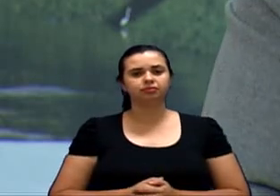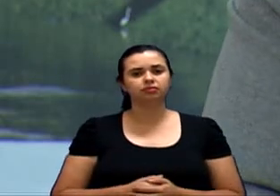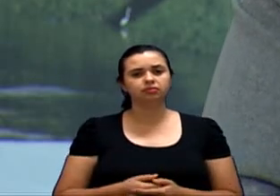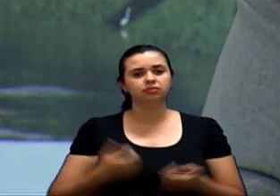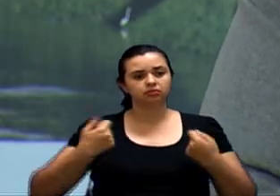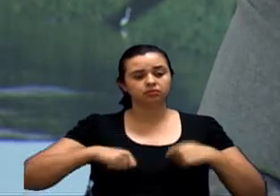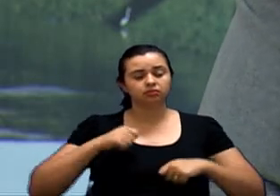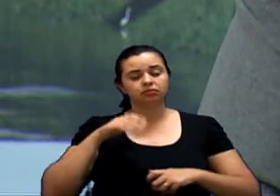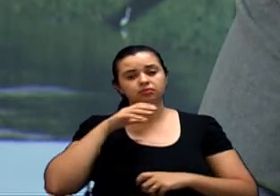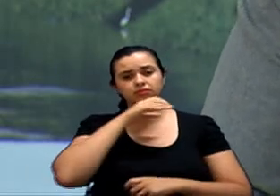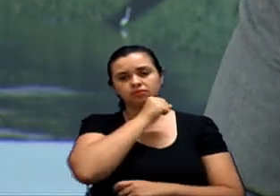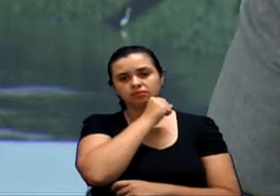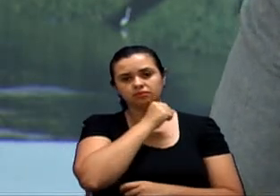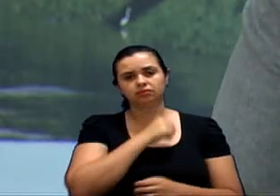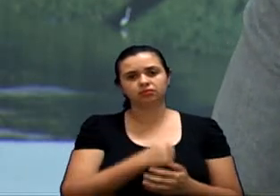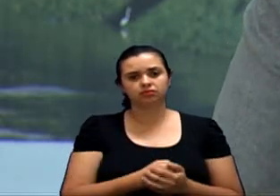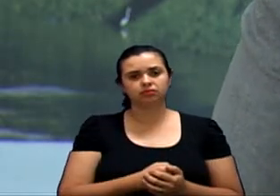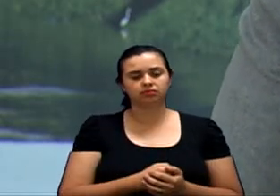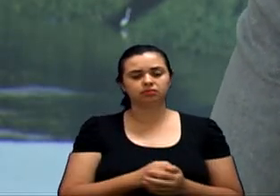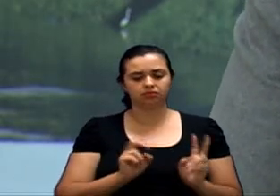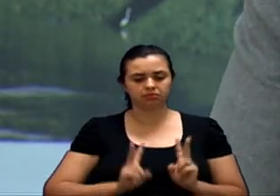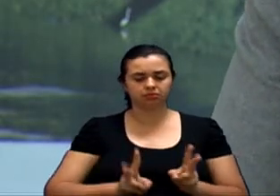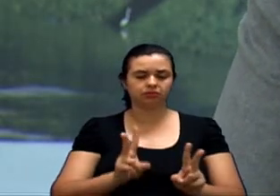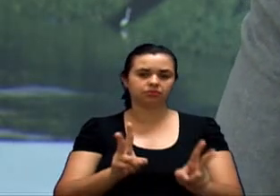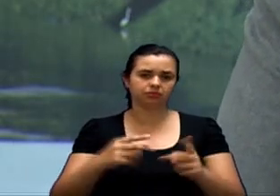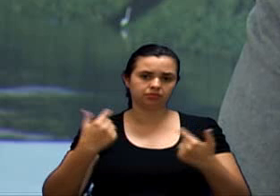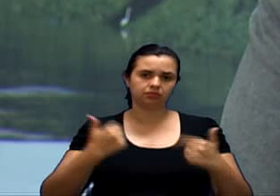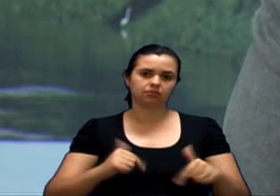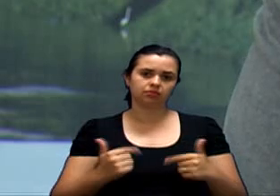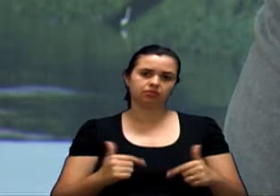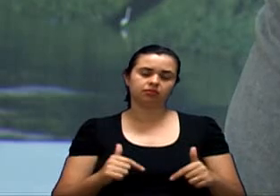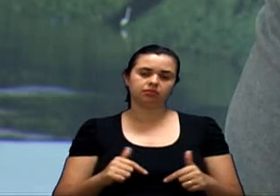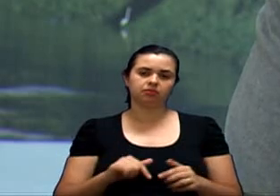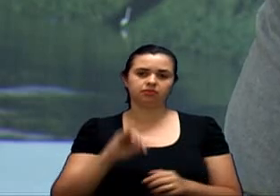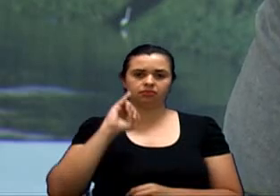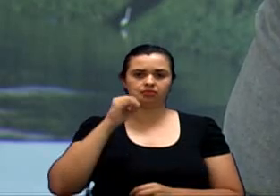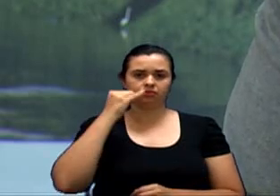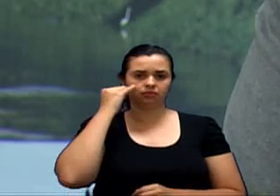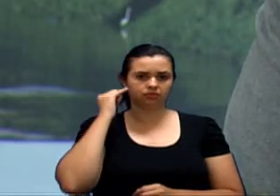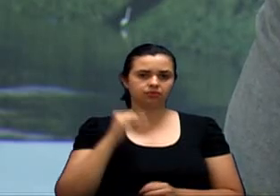quanto antes para a quantidade de serviço, desse serviço, João, ele seja